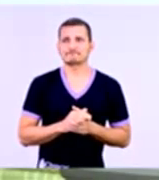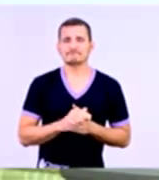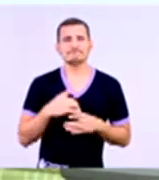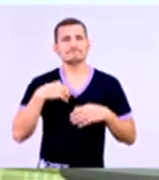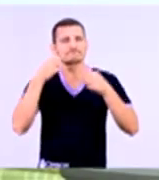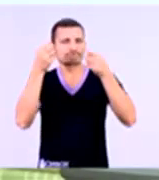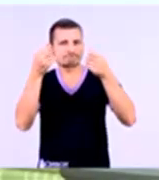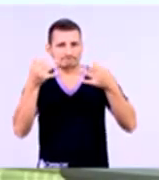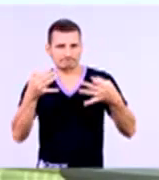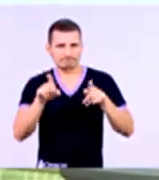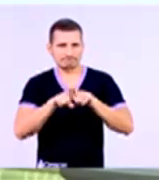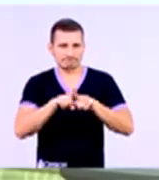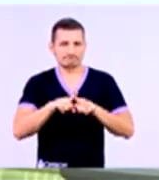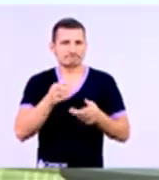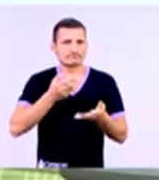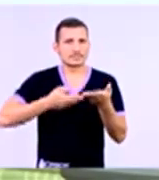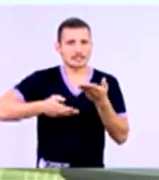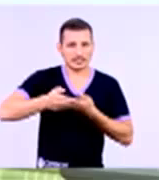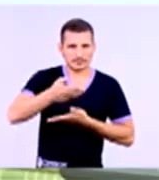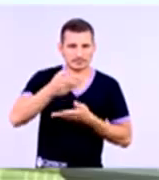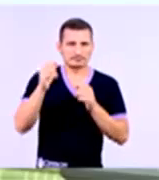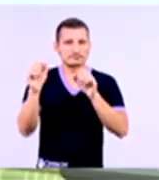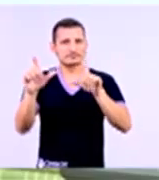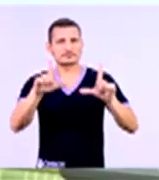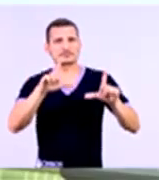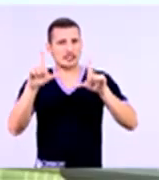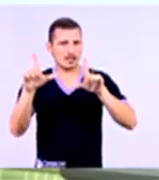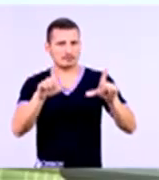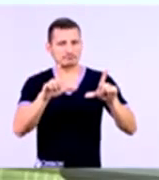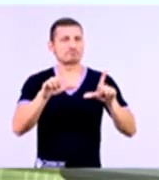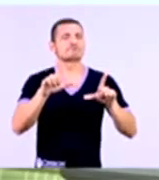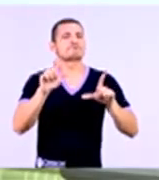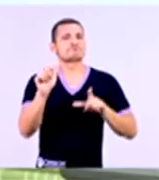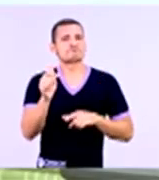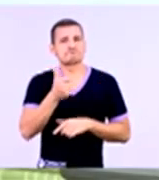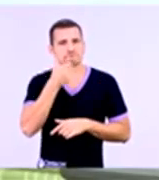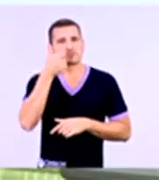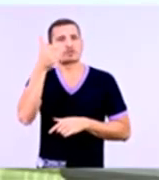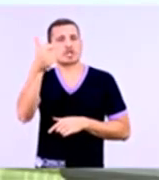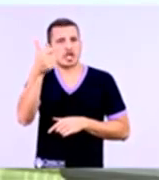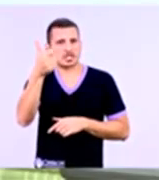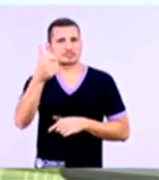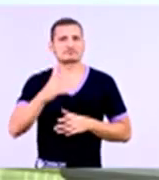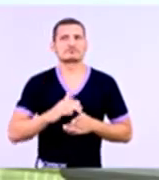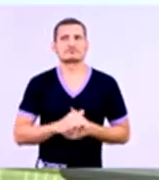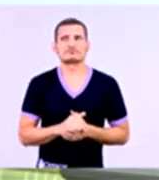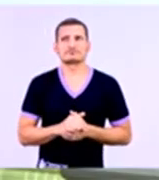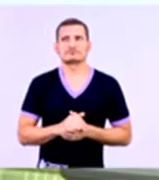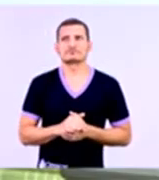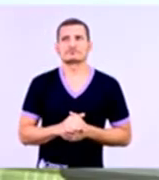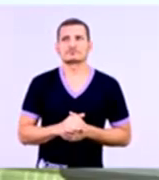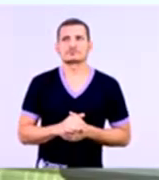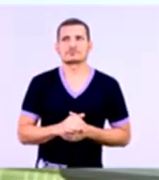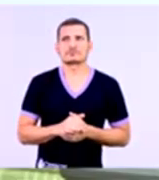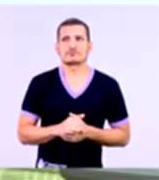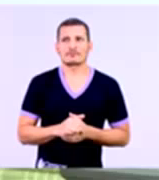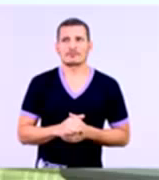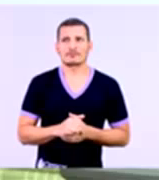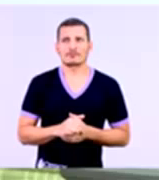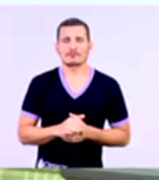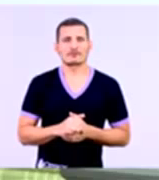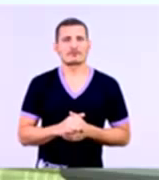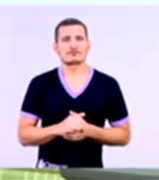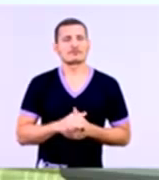ainda que a iteração de tela fica melhorada, fica aprimorada. Dentre as